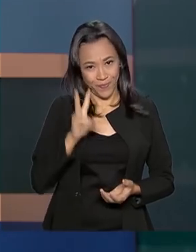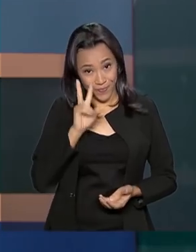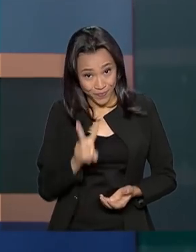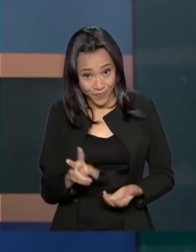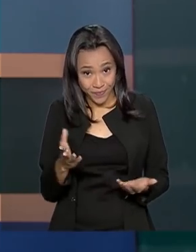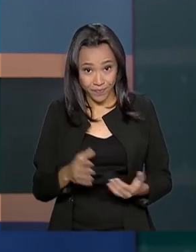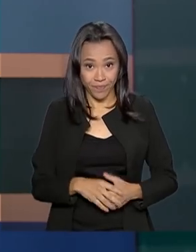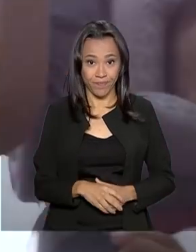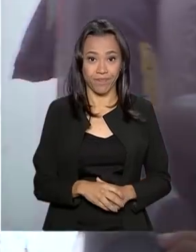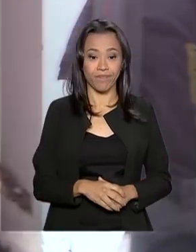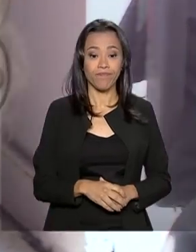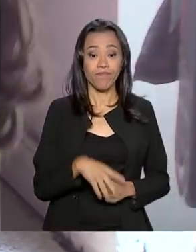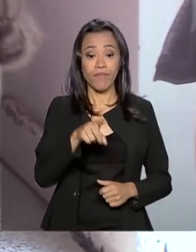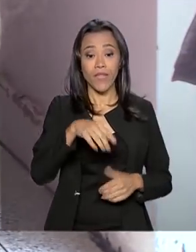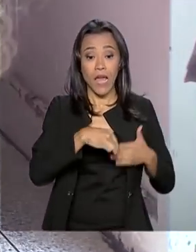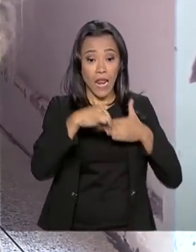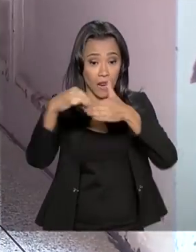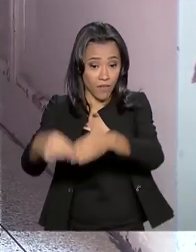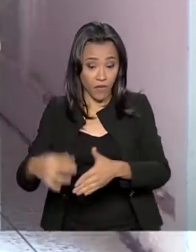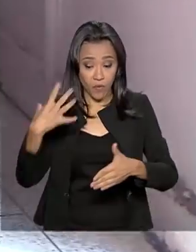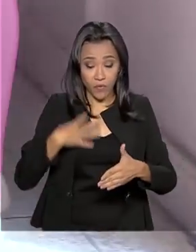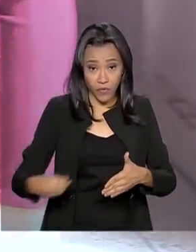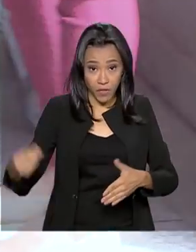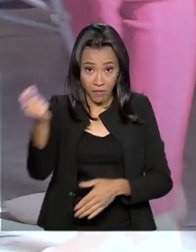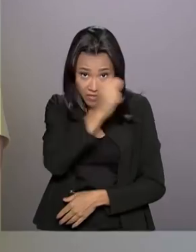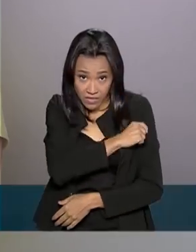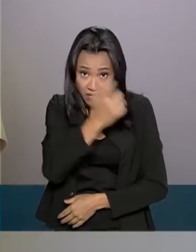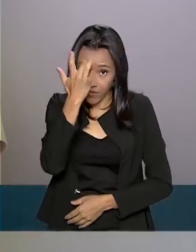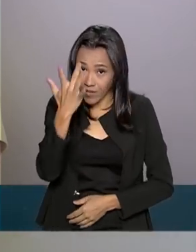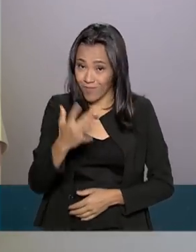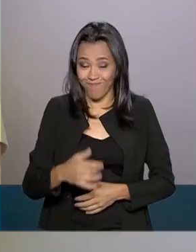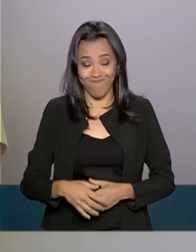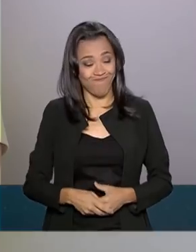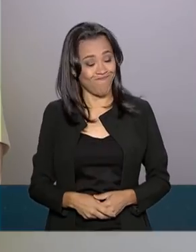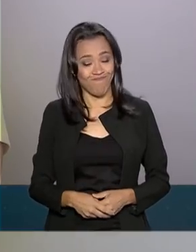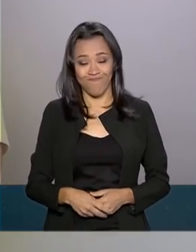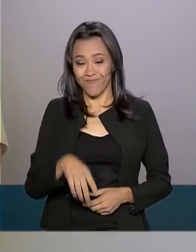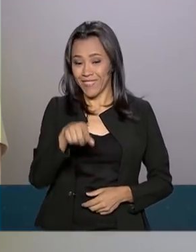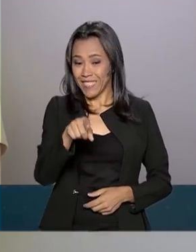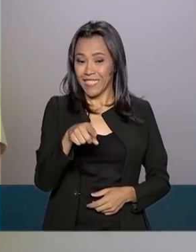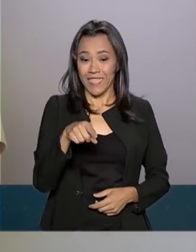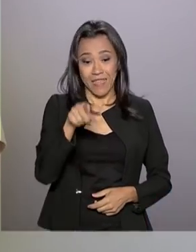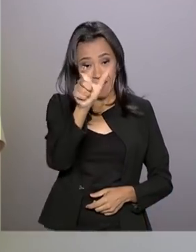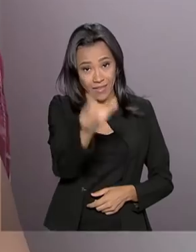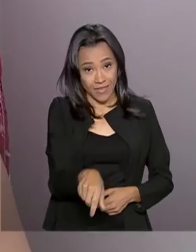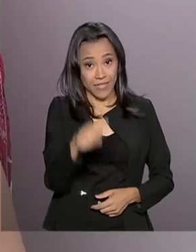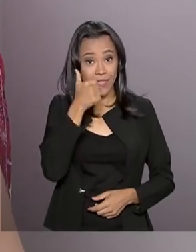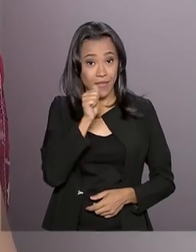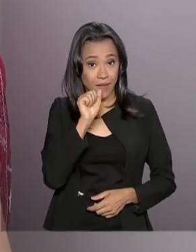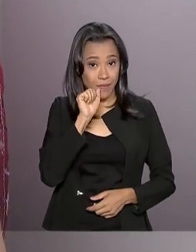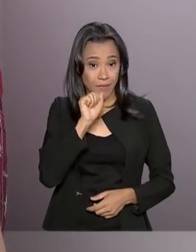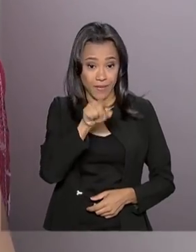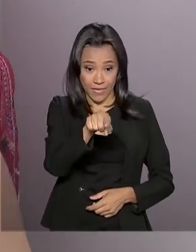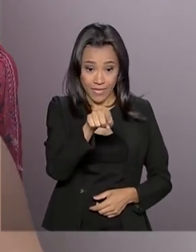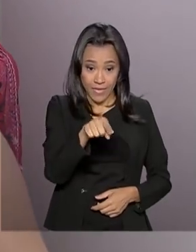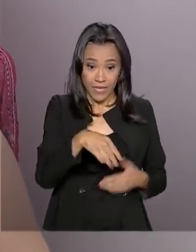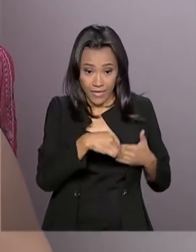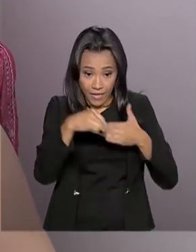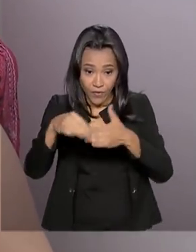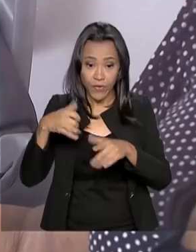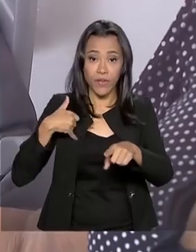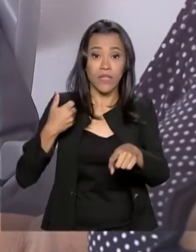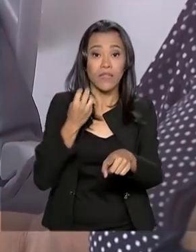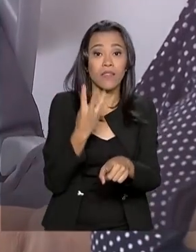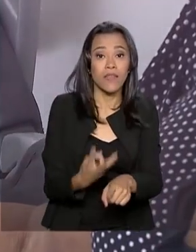Dá só uma olhada na reportagem. Um filho para vacinar não é fácil como se imagina. Pelo menos não para Elisa, que levou a Maria Cecília, de 3